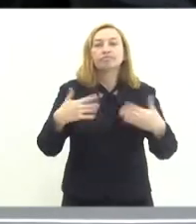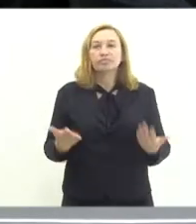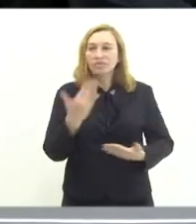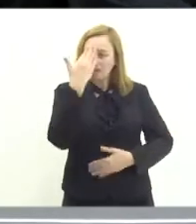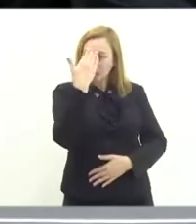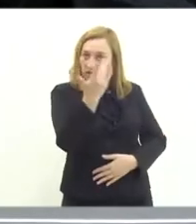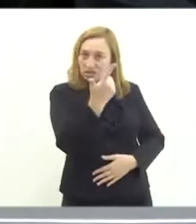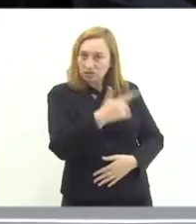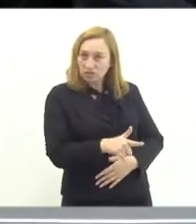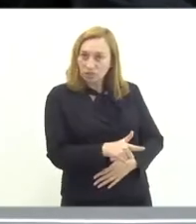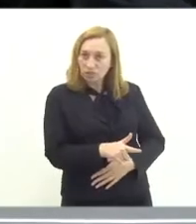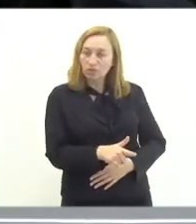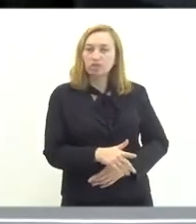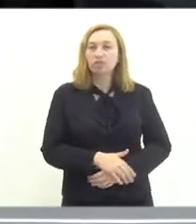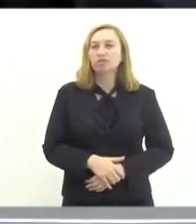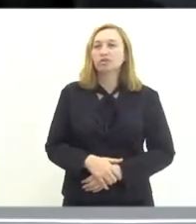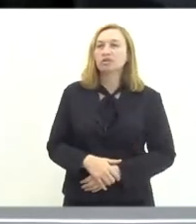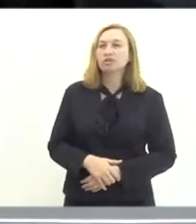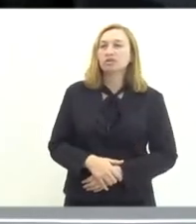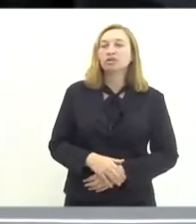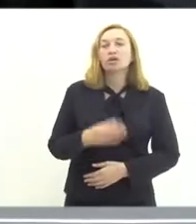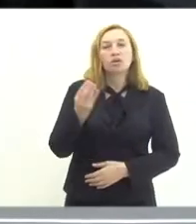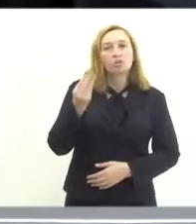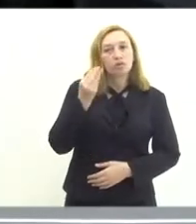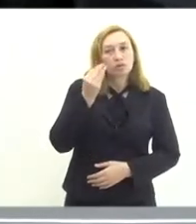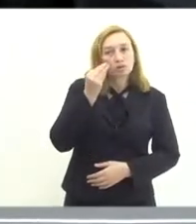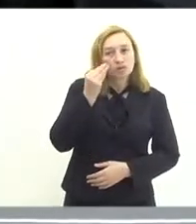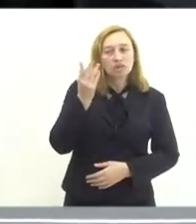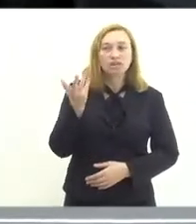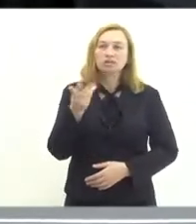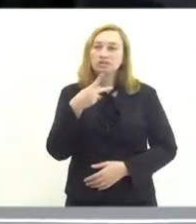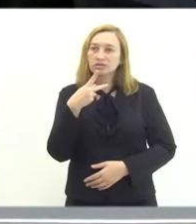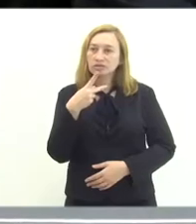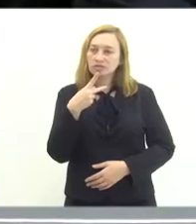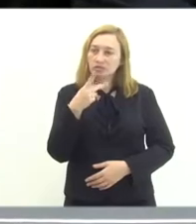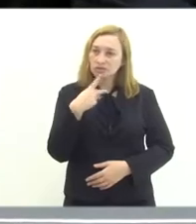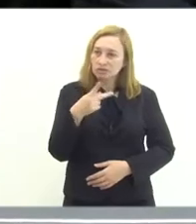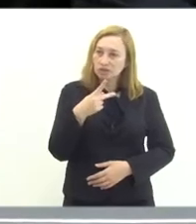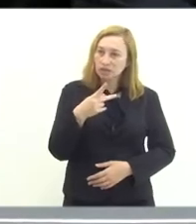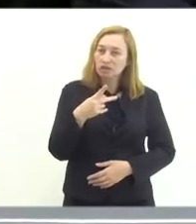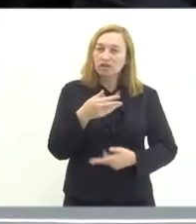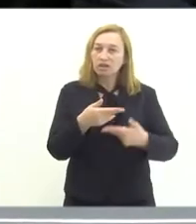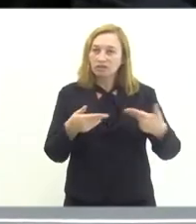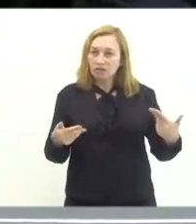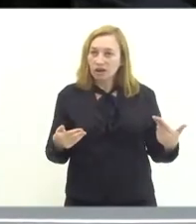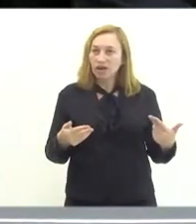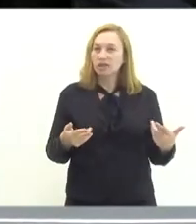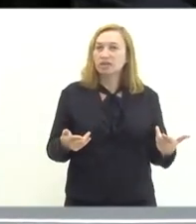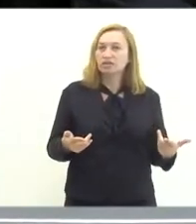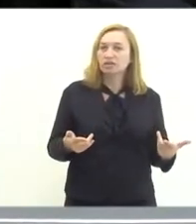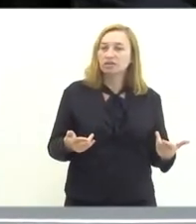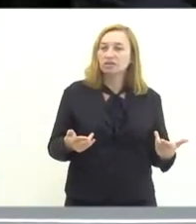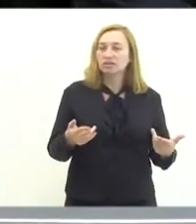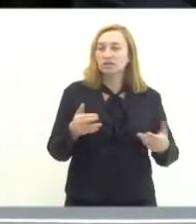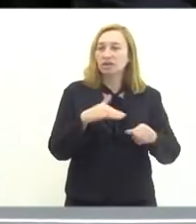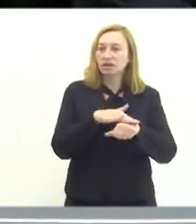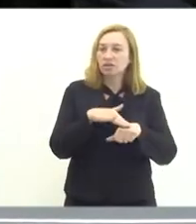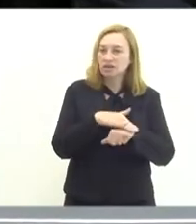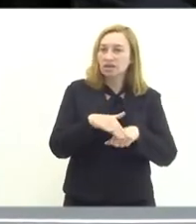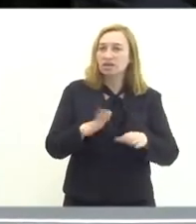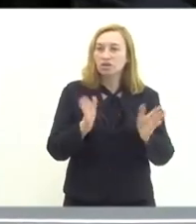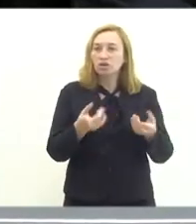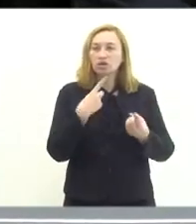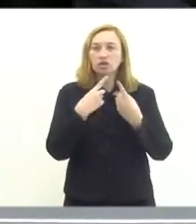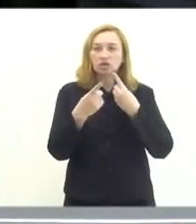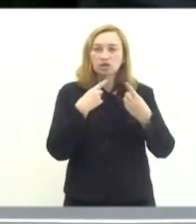agradeço mais uma vez a oportunidade de estar aqui presente que com certeza muito do que será a conversar